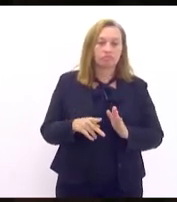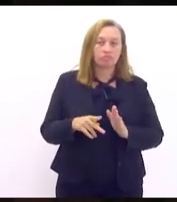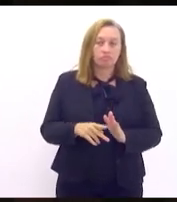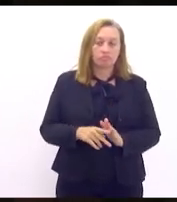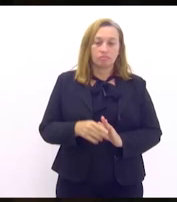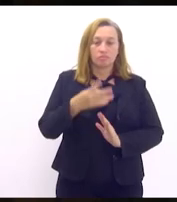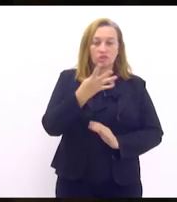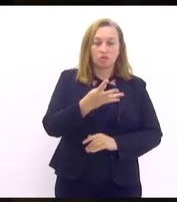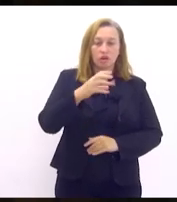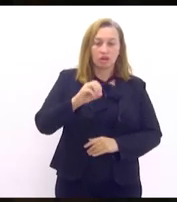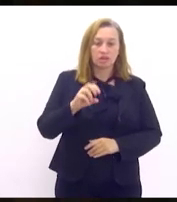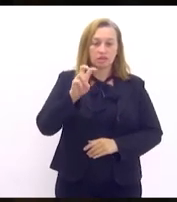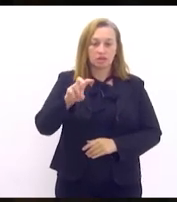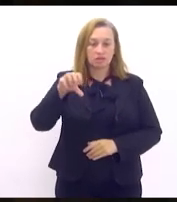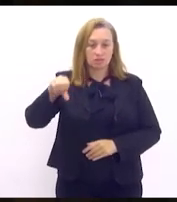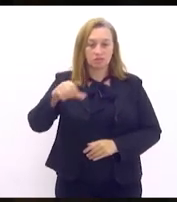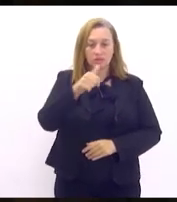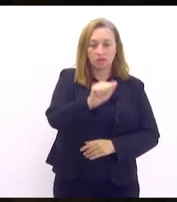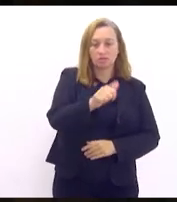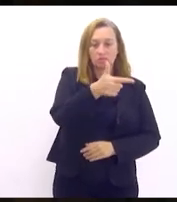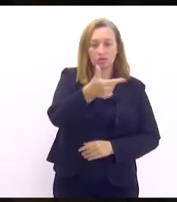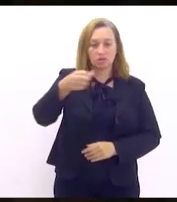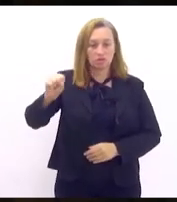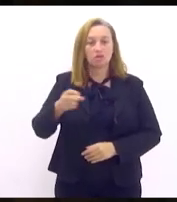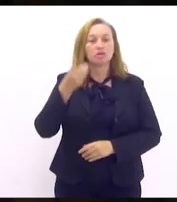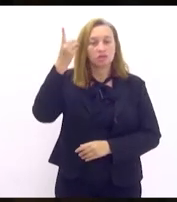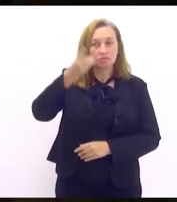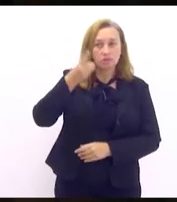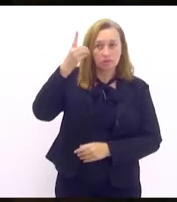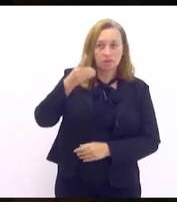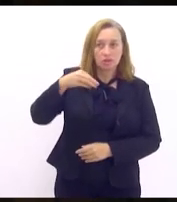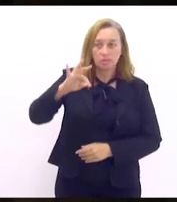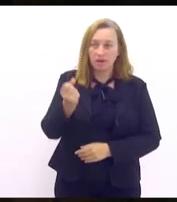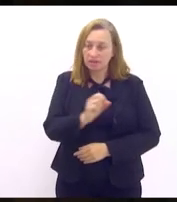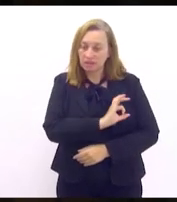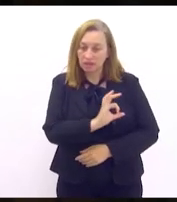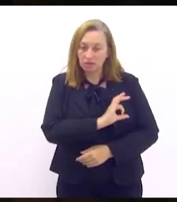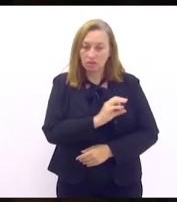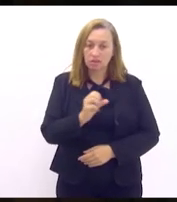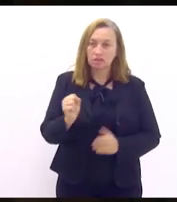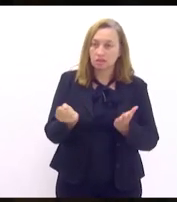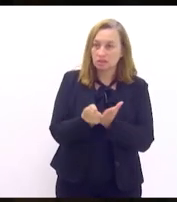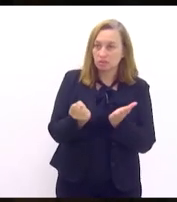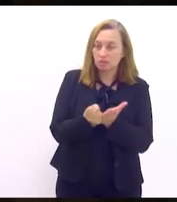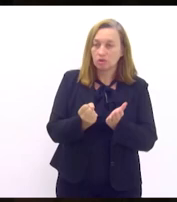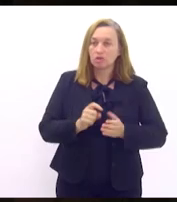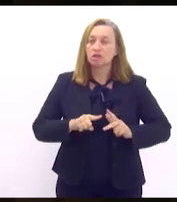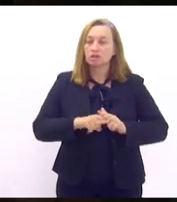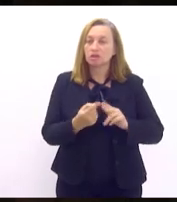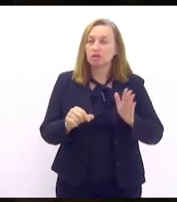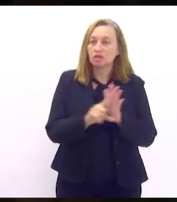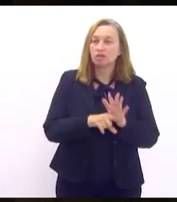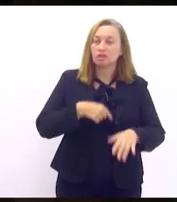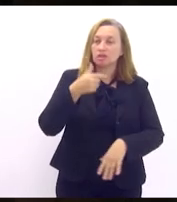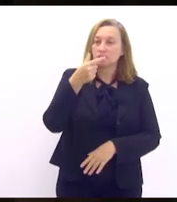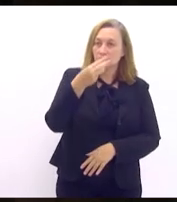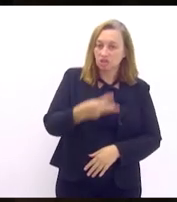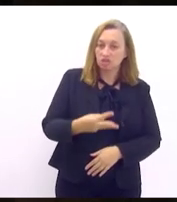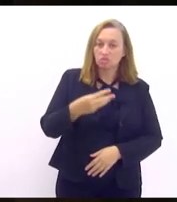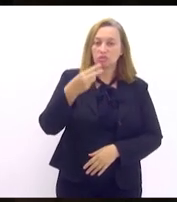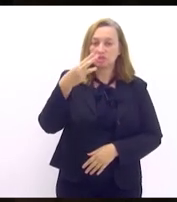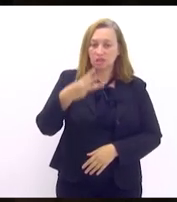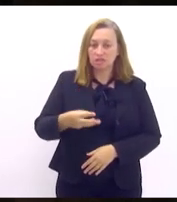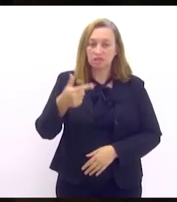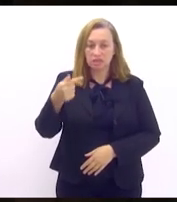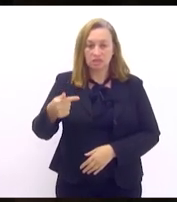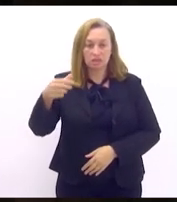número 4059-A de 2018, de autoria dos deputados Marta Rocha e Samuel Malafaia, que altera a lei número 3.364,